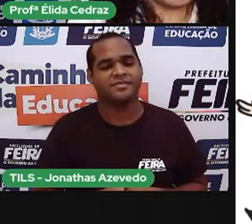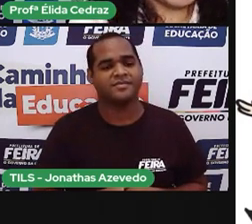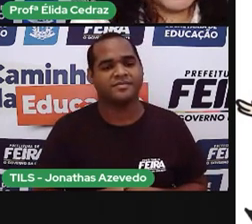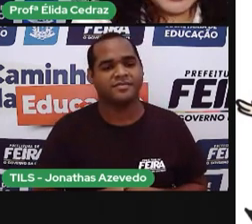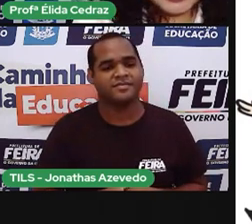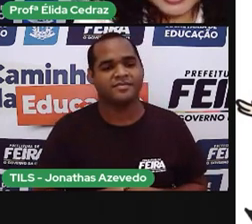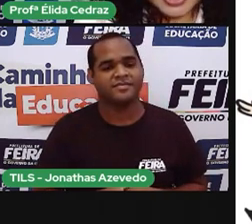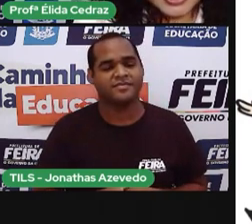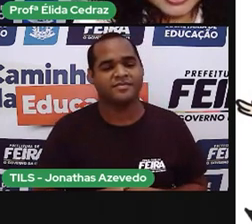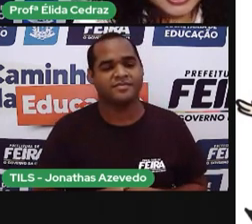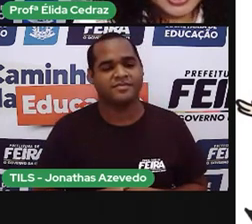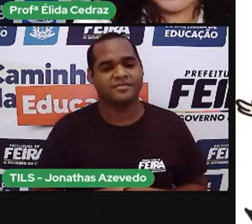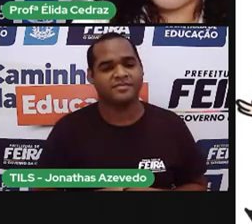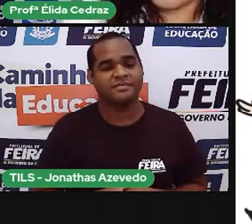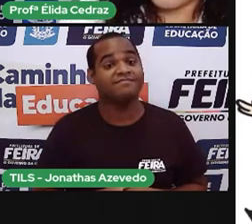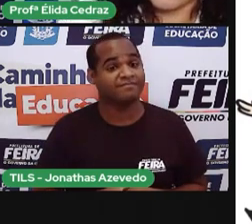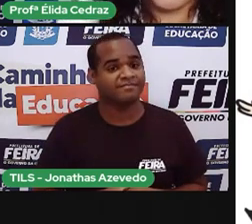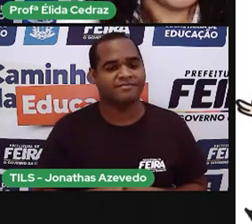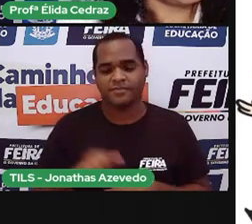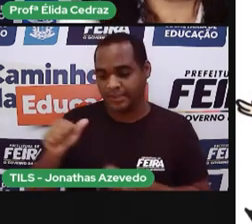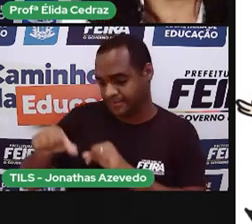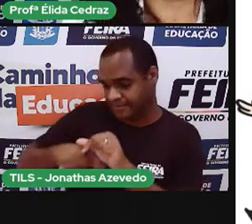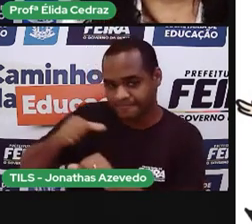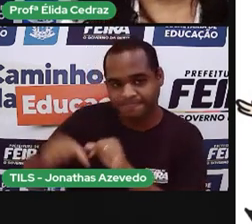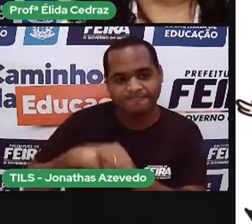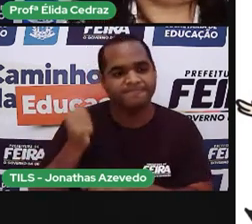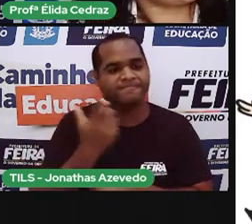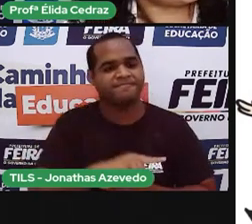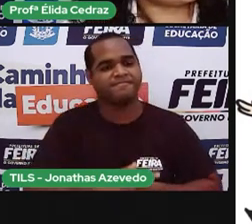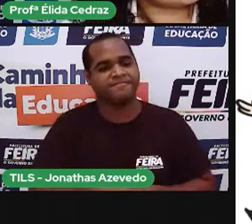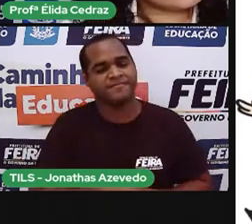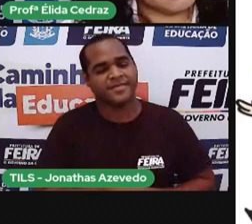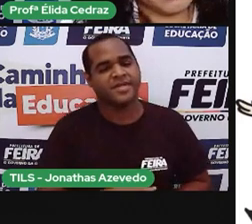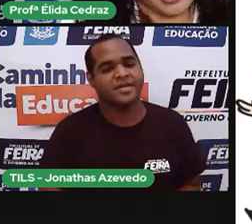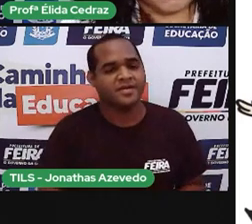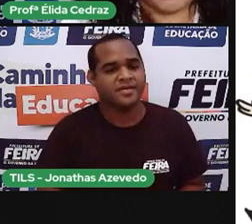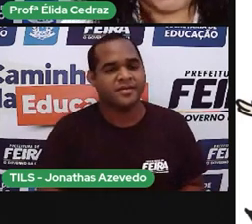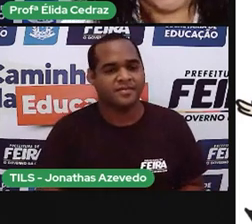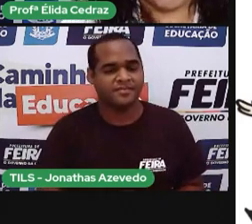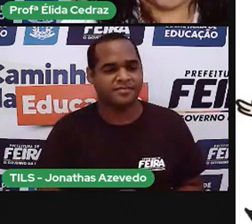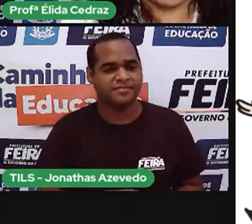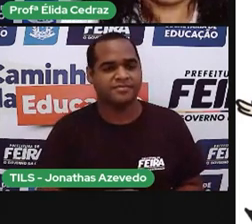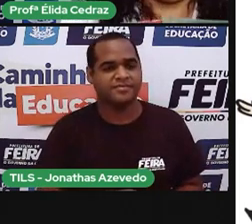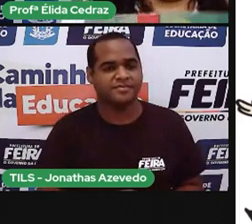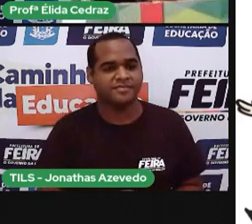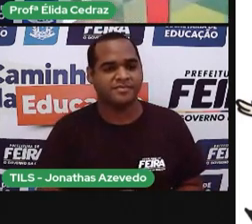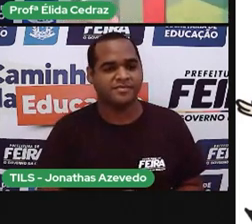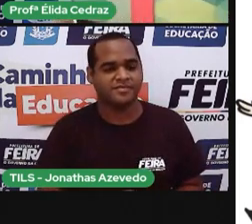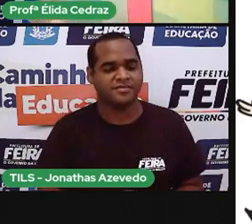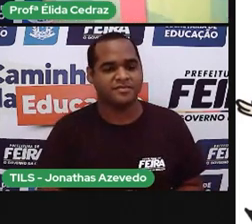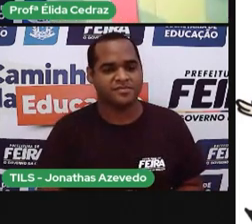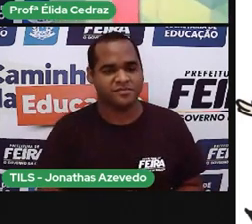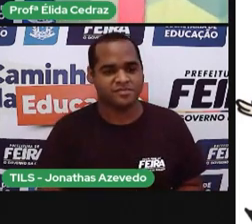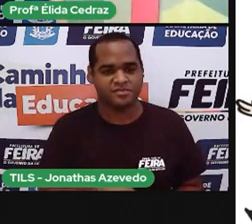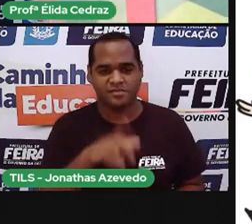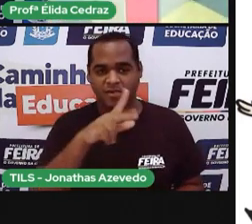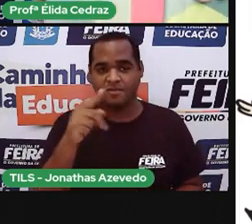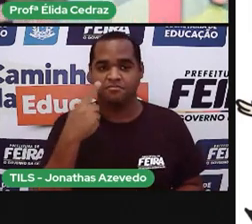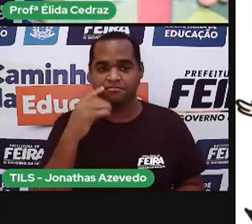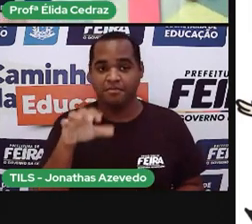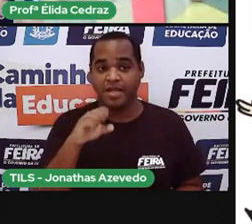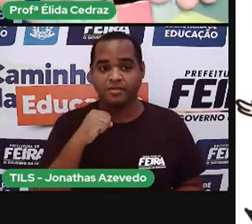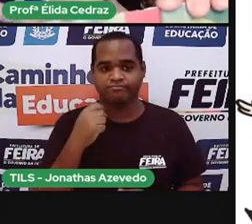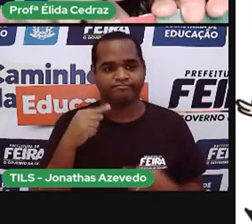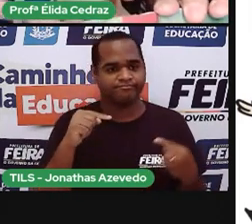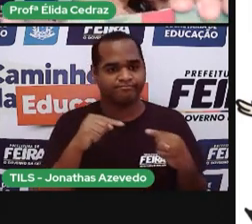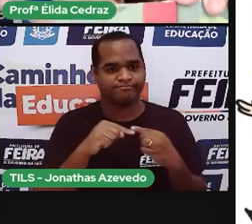o material esse mês e e a pra pegou um pedaço de papel